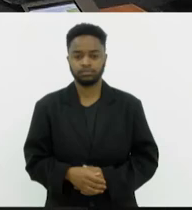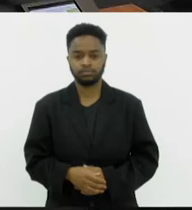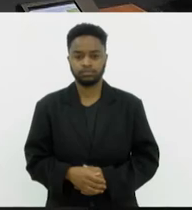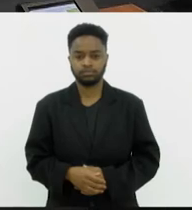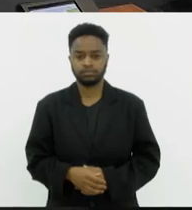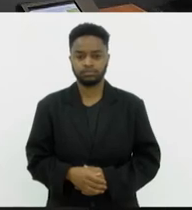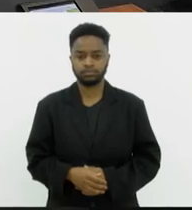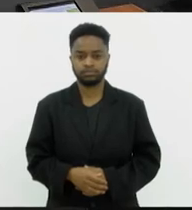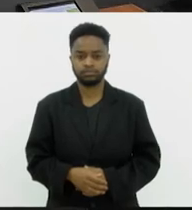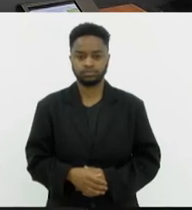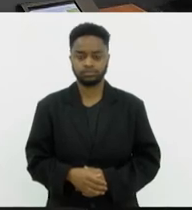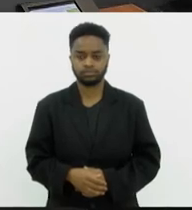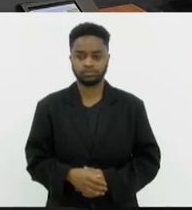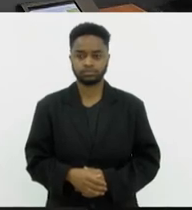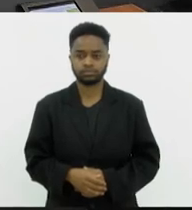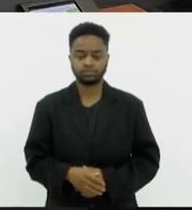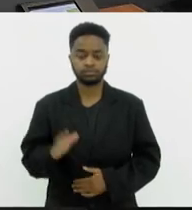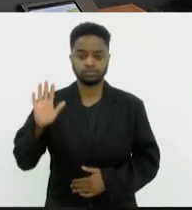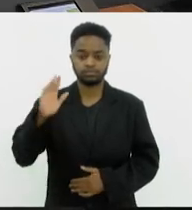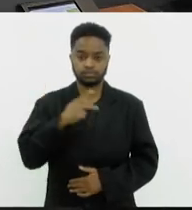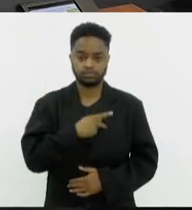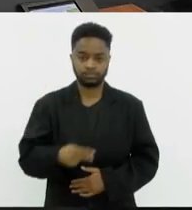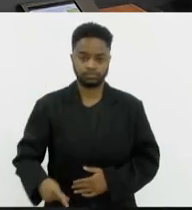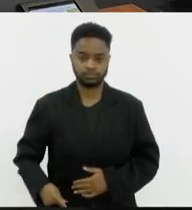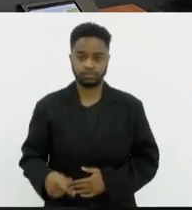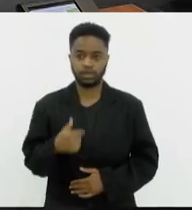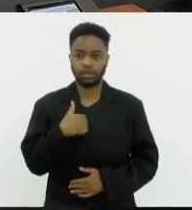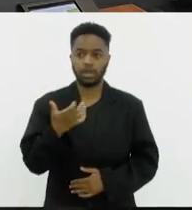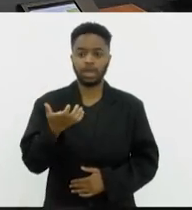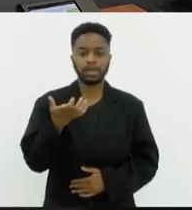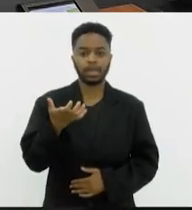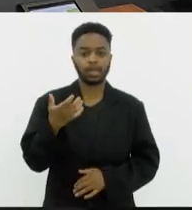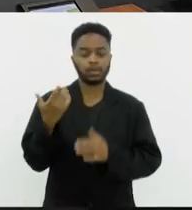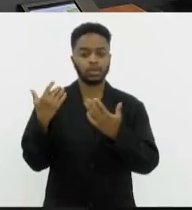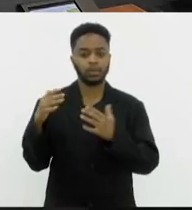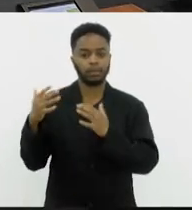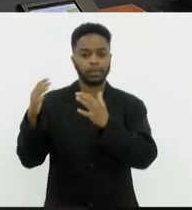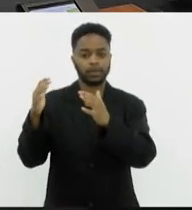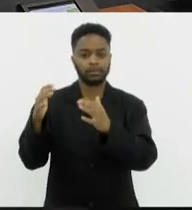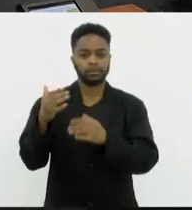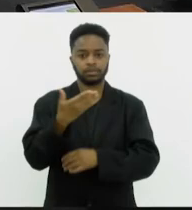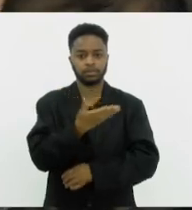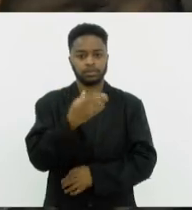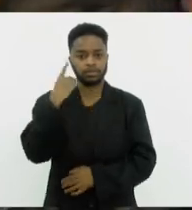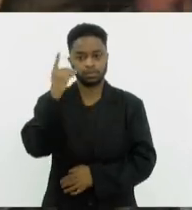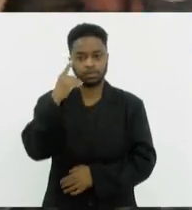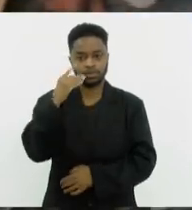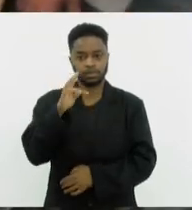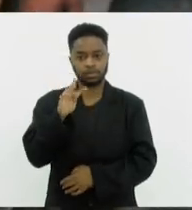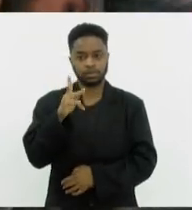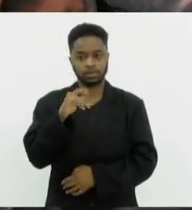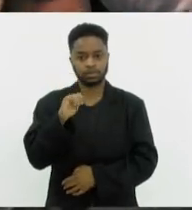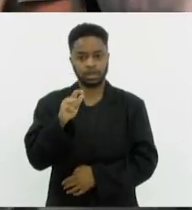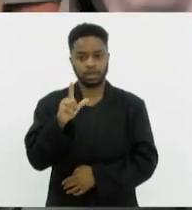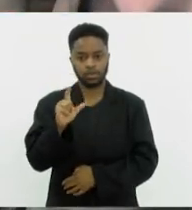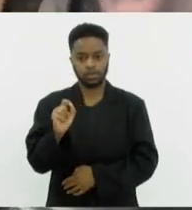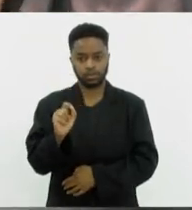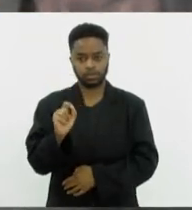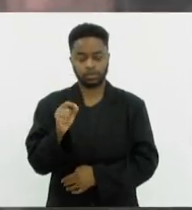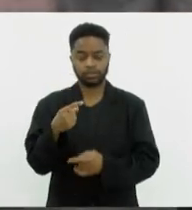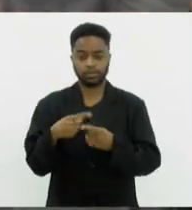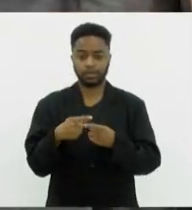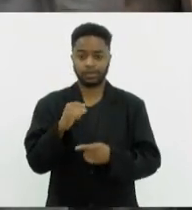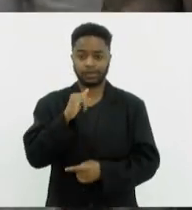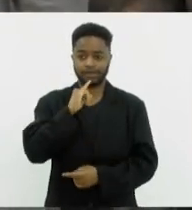Presidente. Oi, pode falar. Eu queria aqui parabenizar o deputado Thiago Galhaço, porque